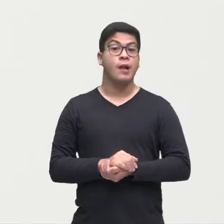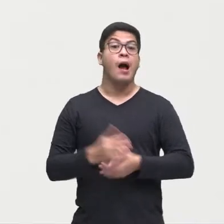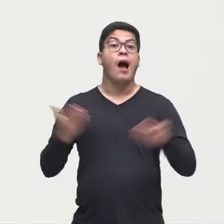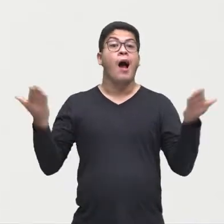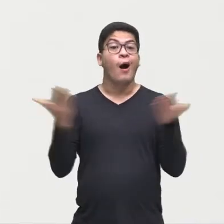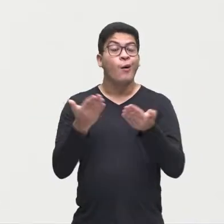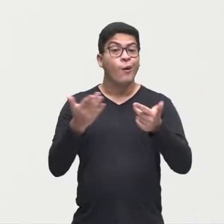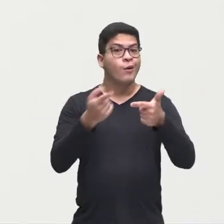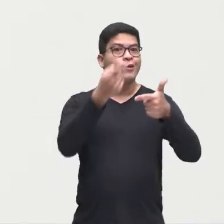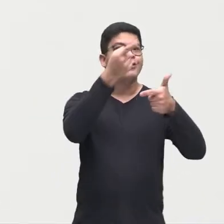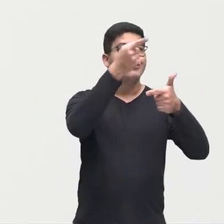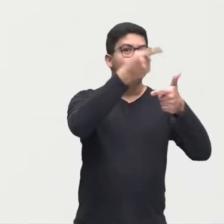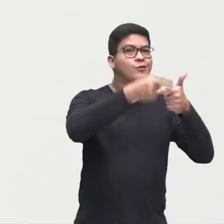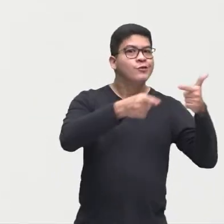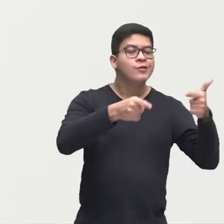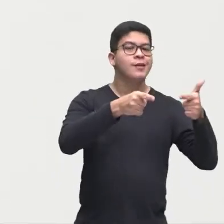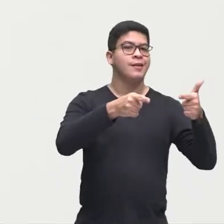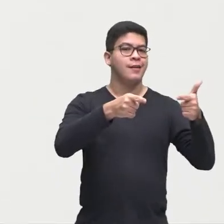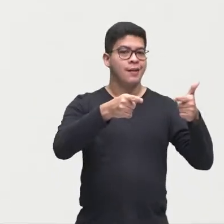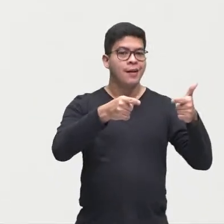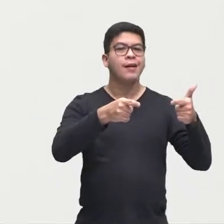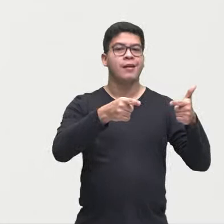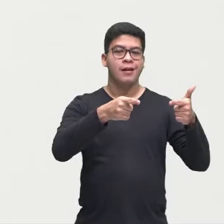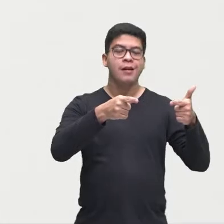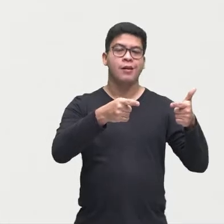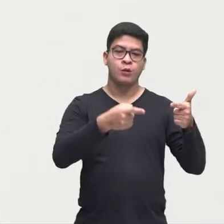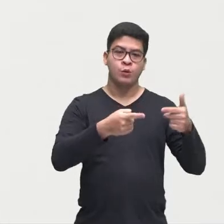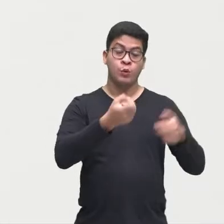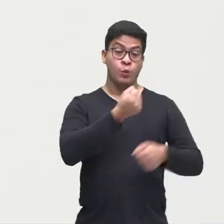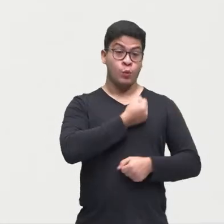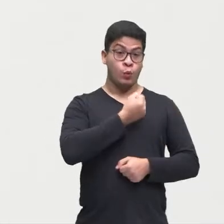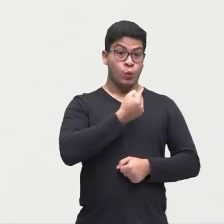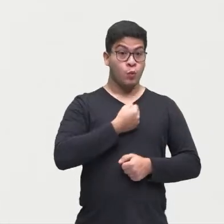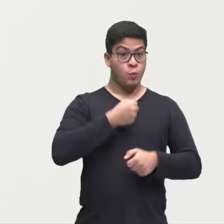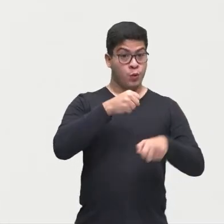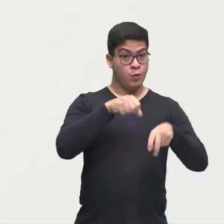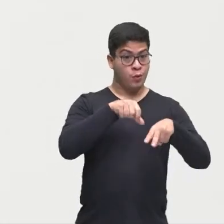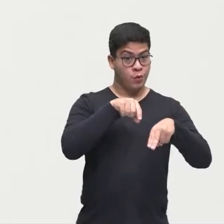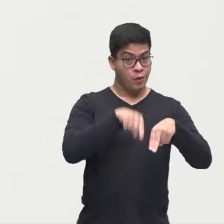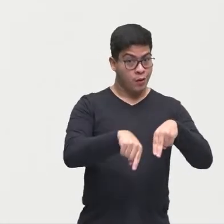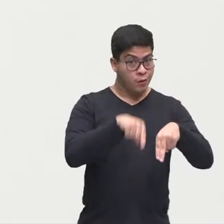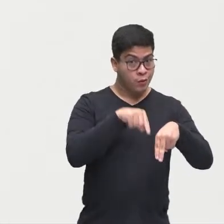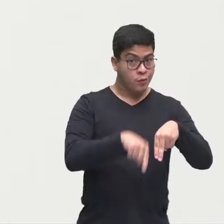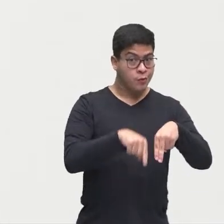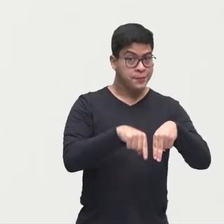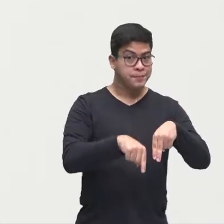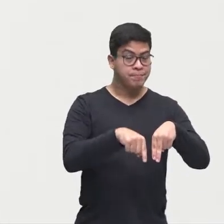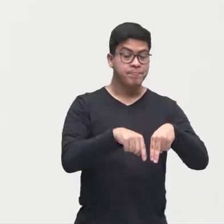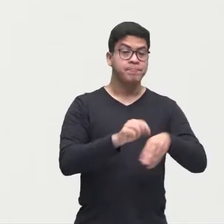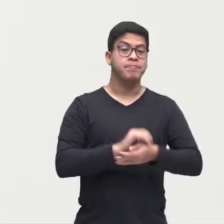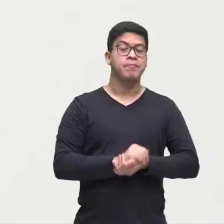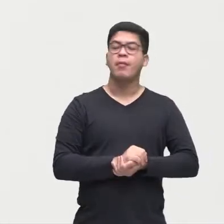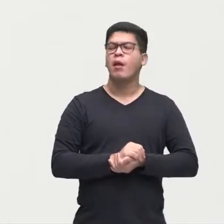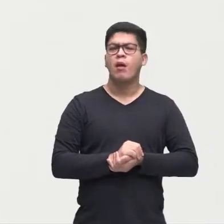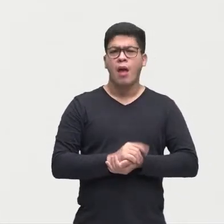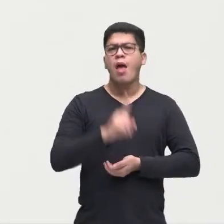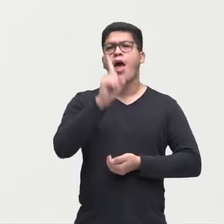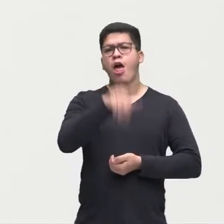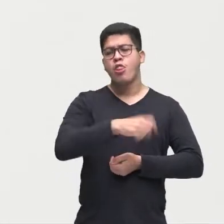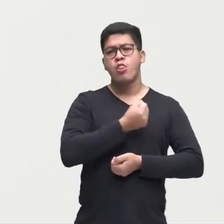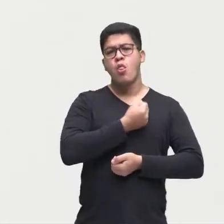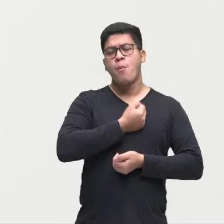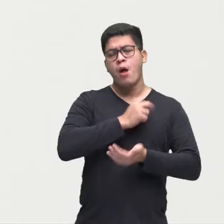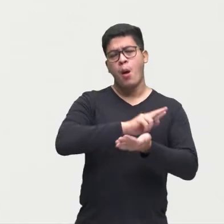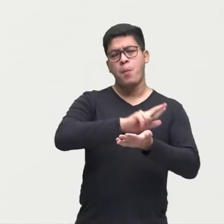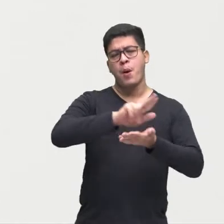os divisores de um número natural. São números que dividem um